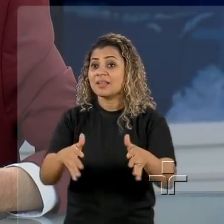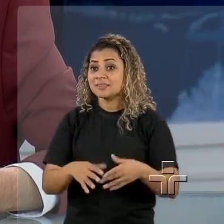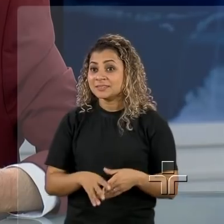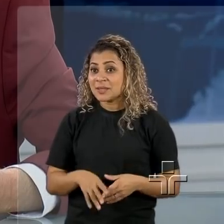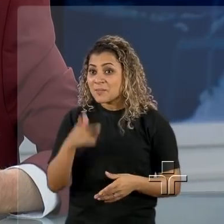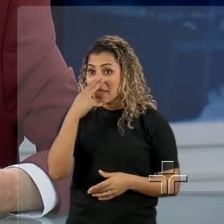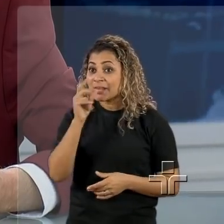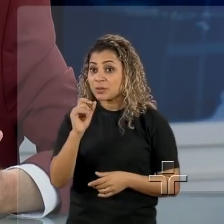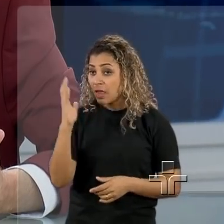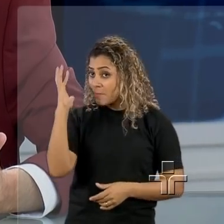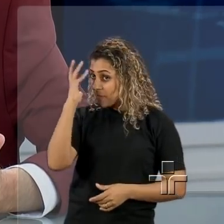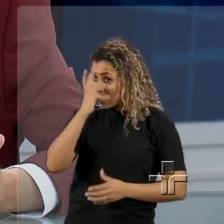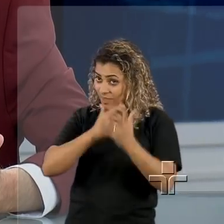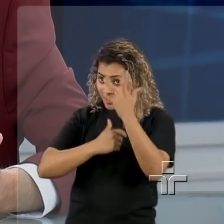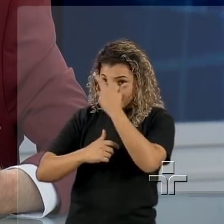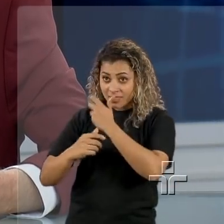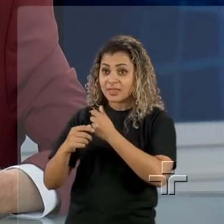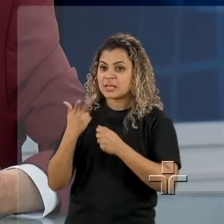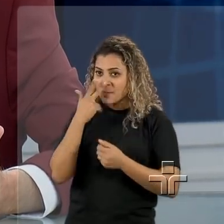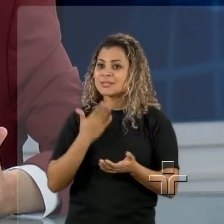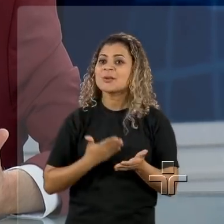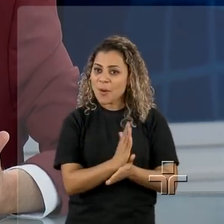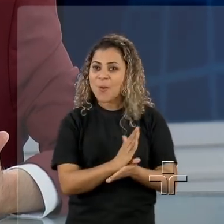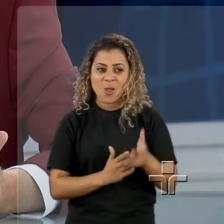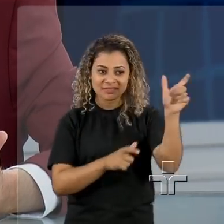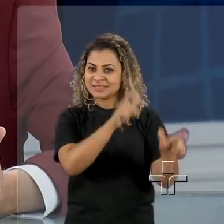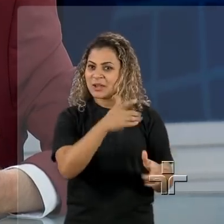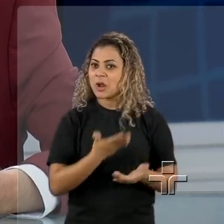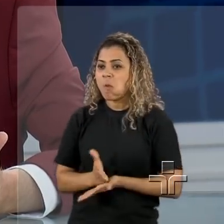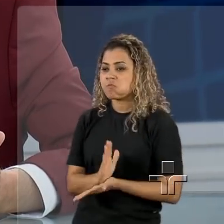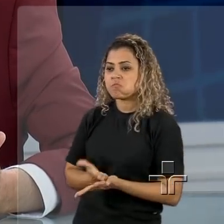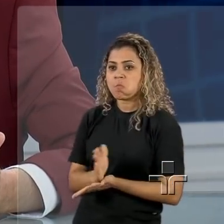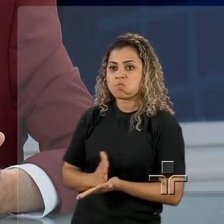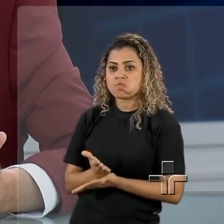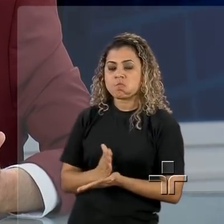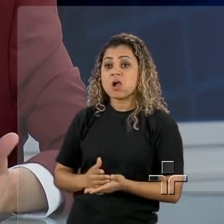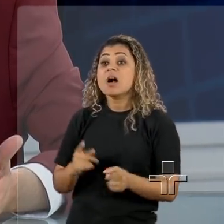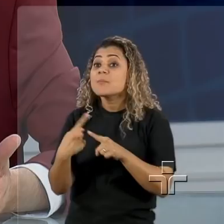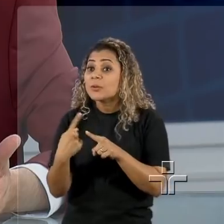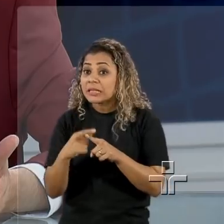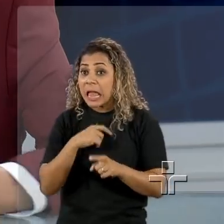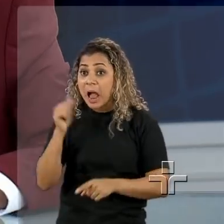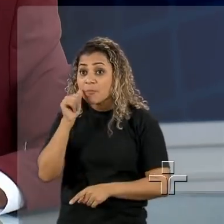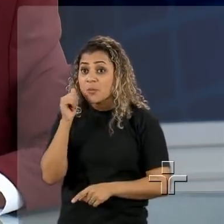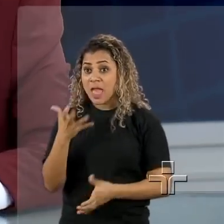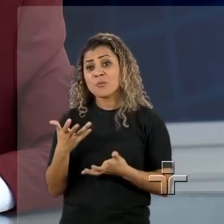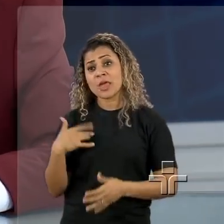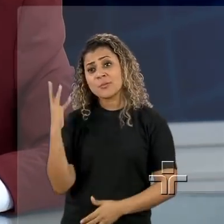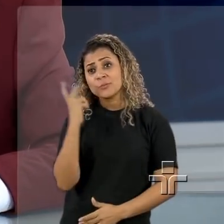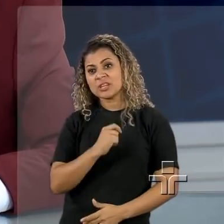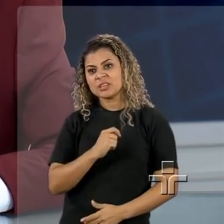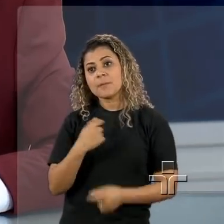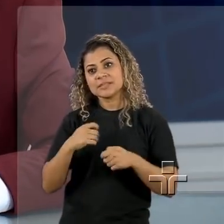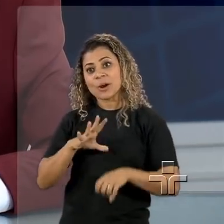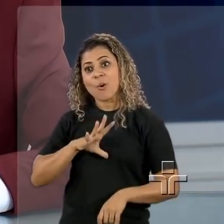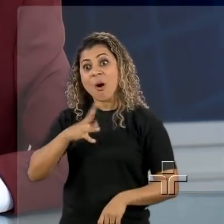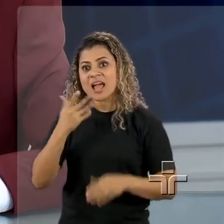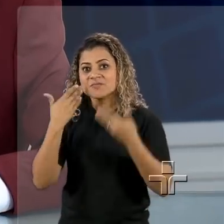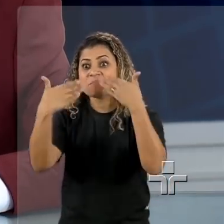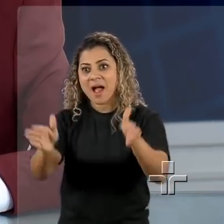se unir e combater os maus governos. Seria o papel da ONU? E a Marta, que diz: Alckmin, surpreso